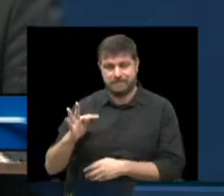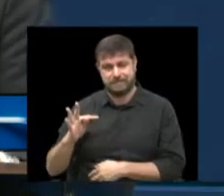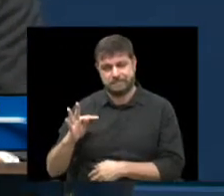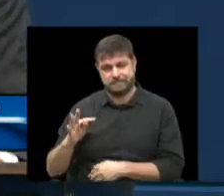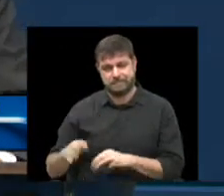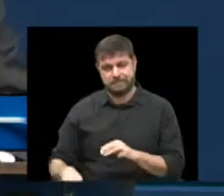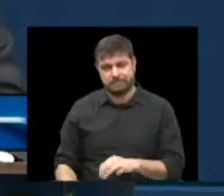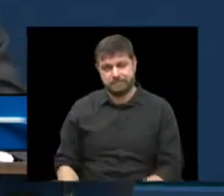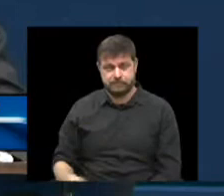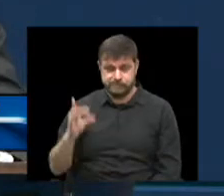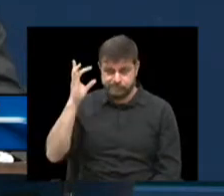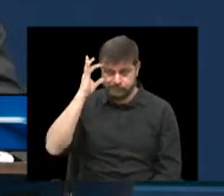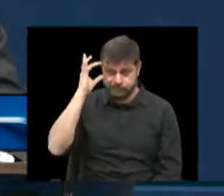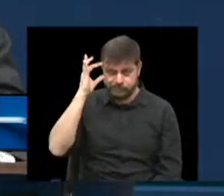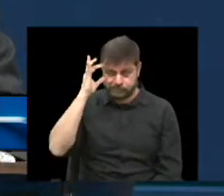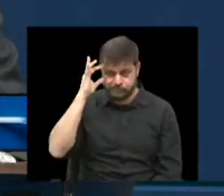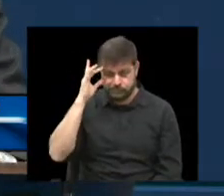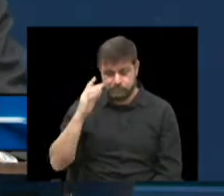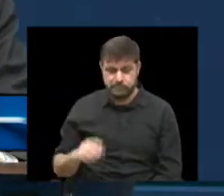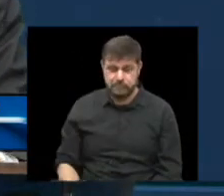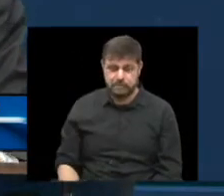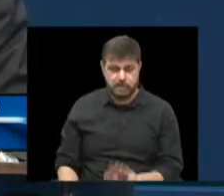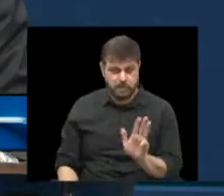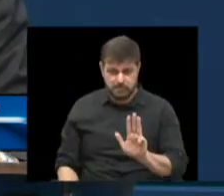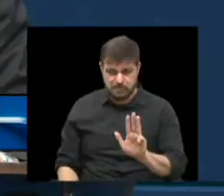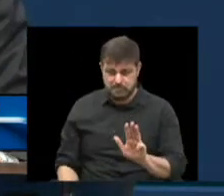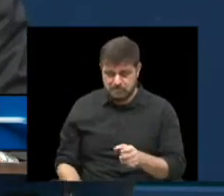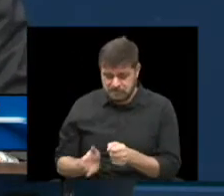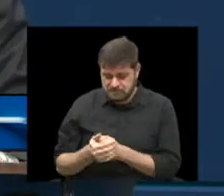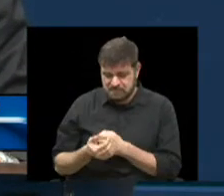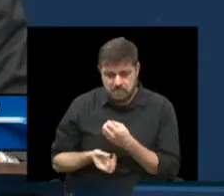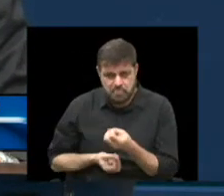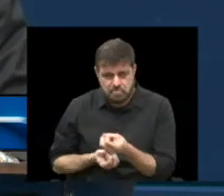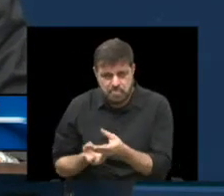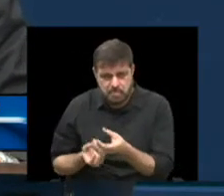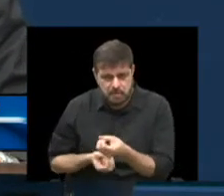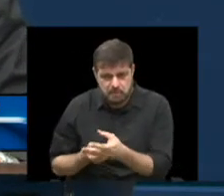Em momento algum na delação foi citado isso.